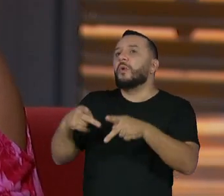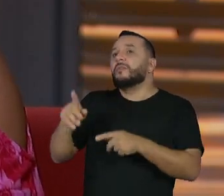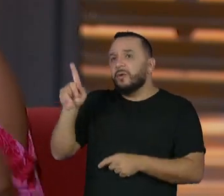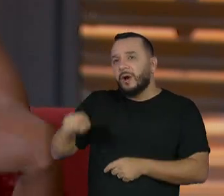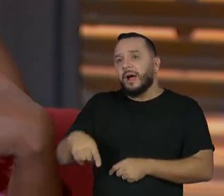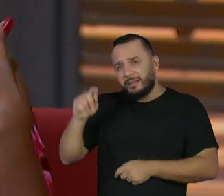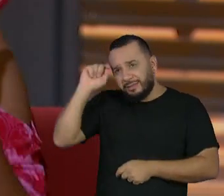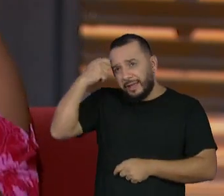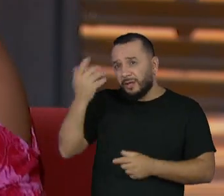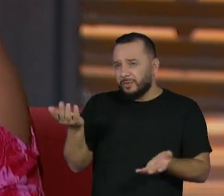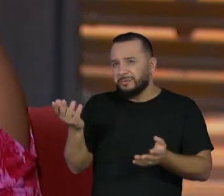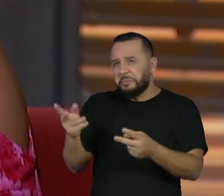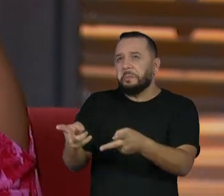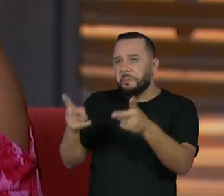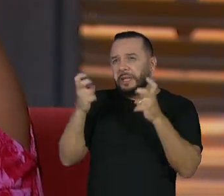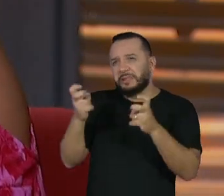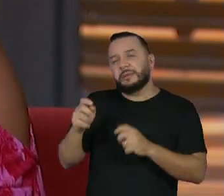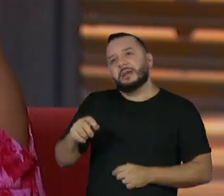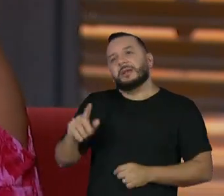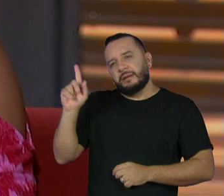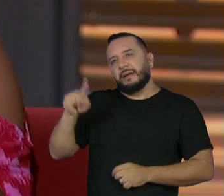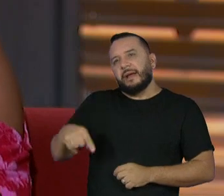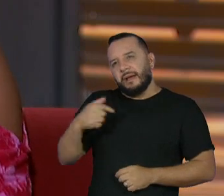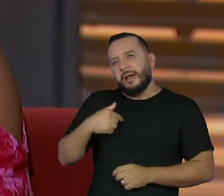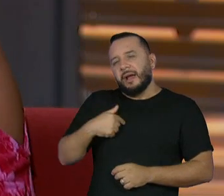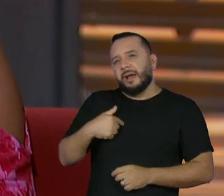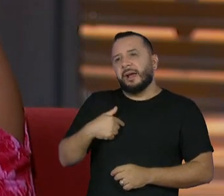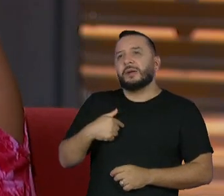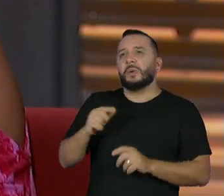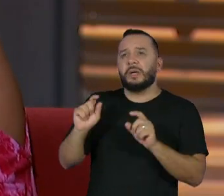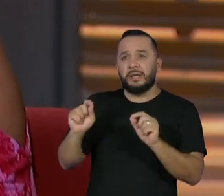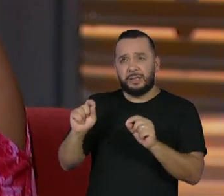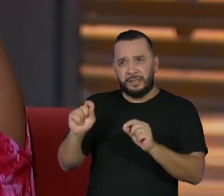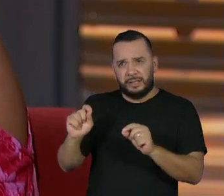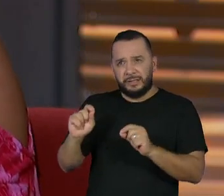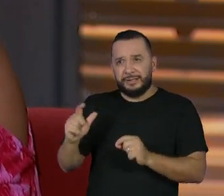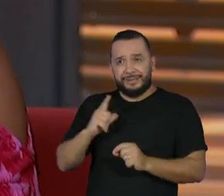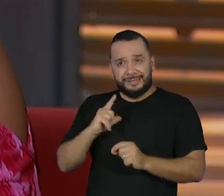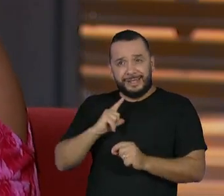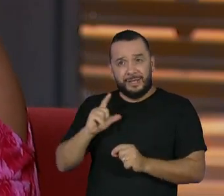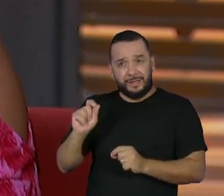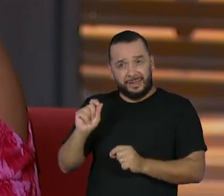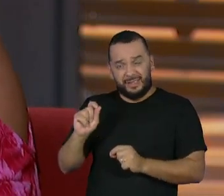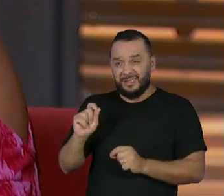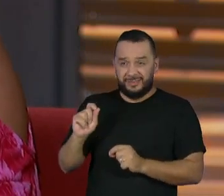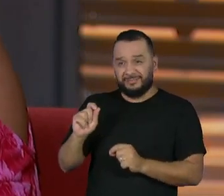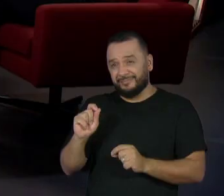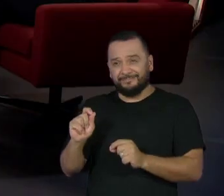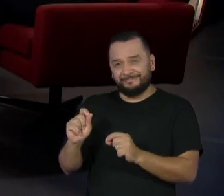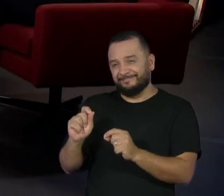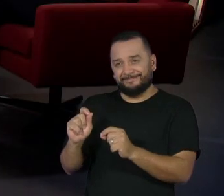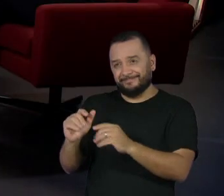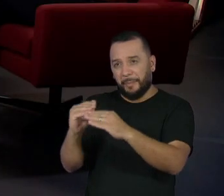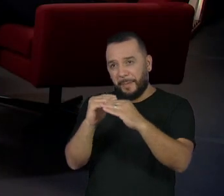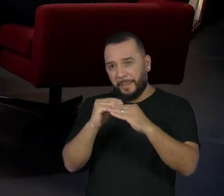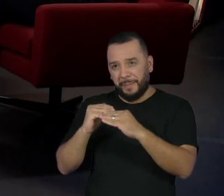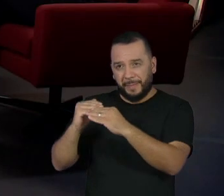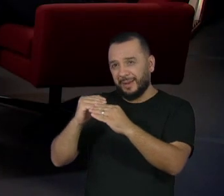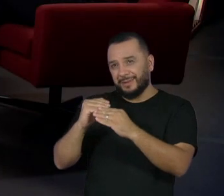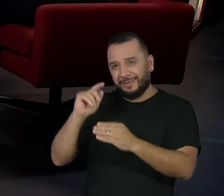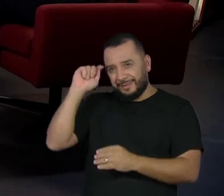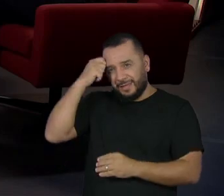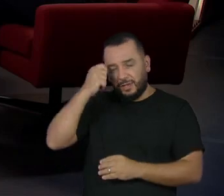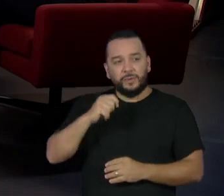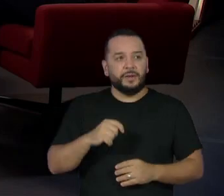vai perceber, pode perceber que existe ali uma similaridade. Os números são absurdos, né?